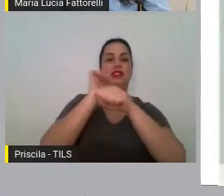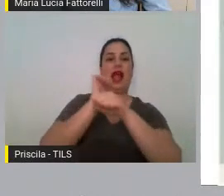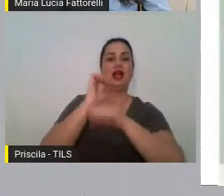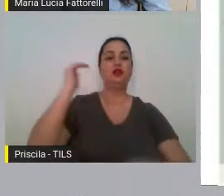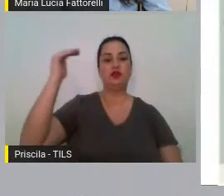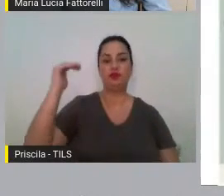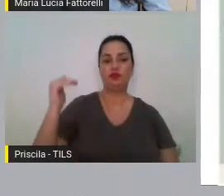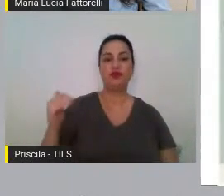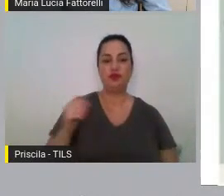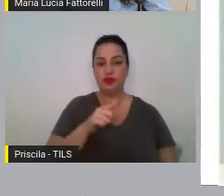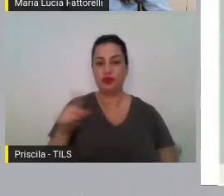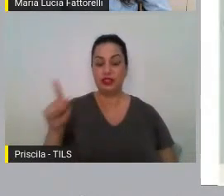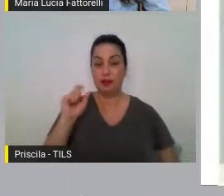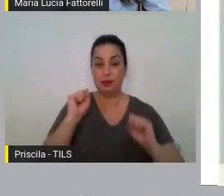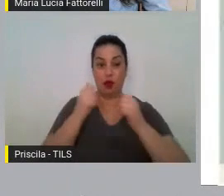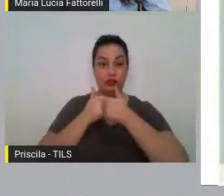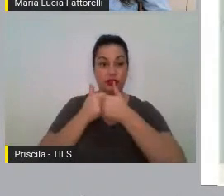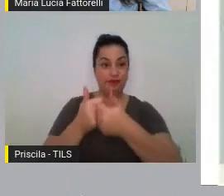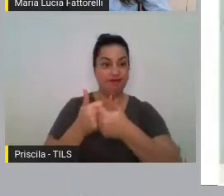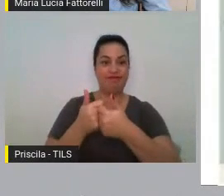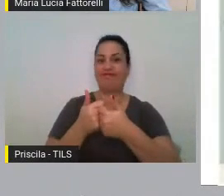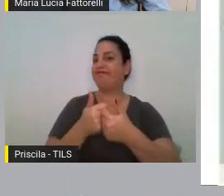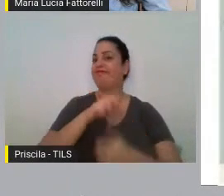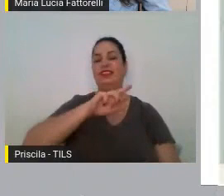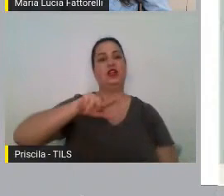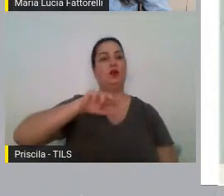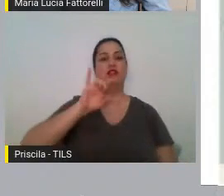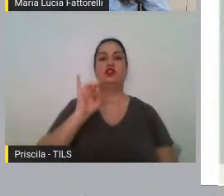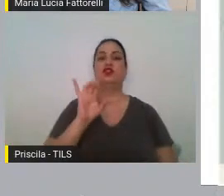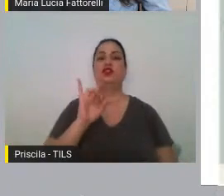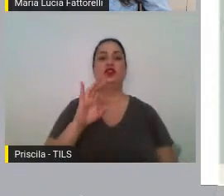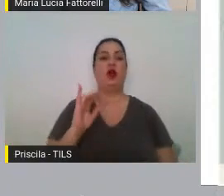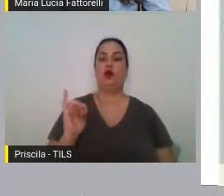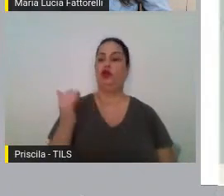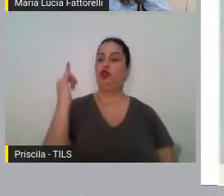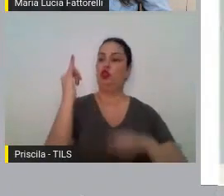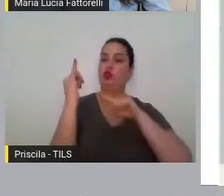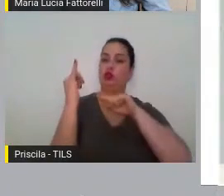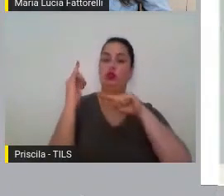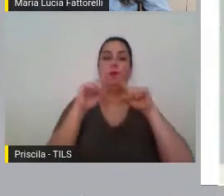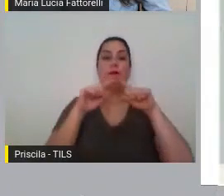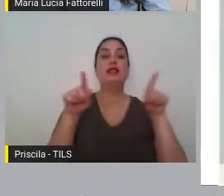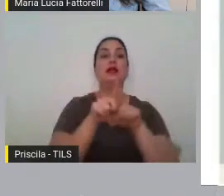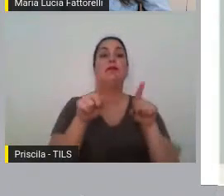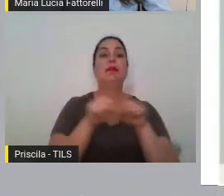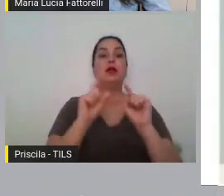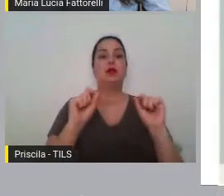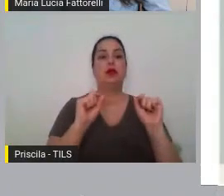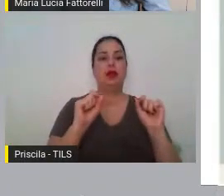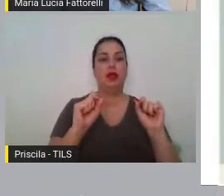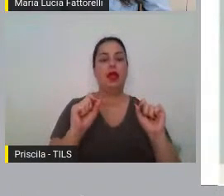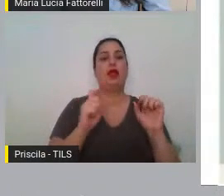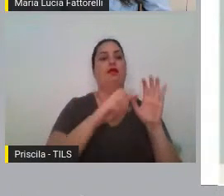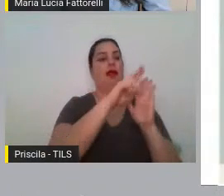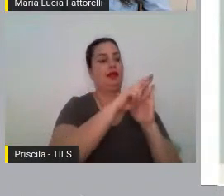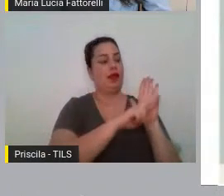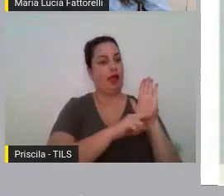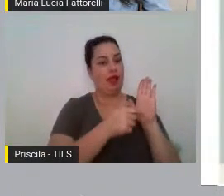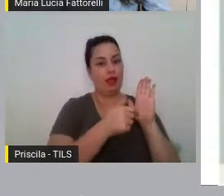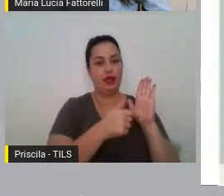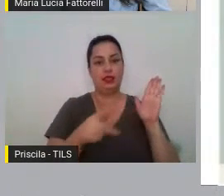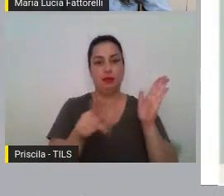não foi só a taxa de juros, mas também a política da Lei Candir, que levou para os estados uma perda